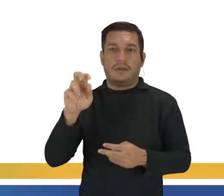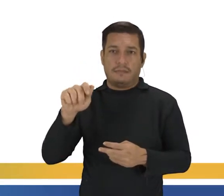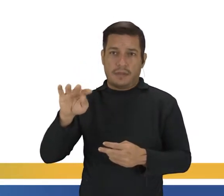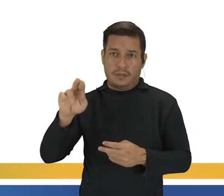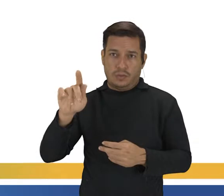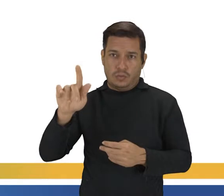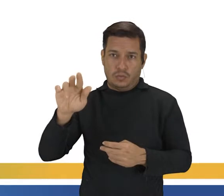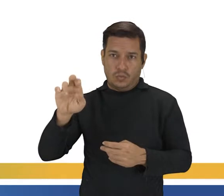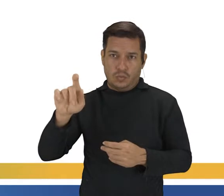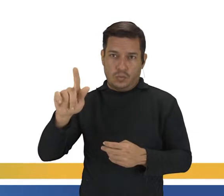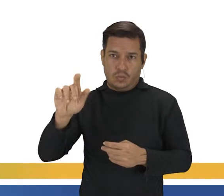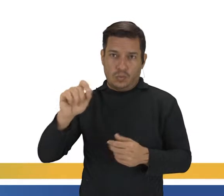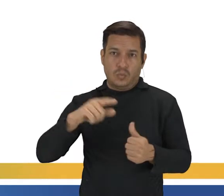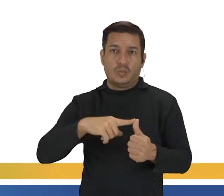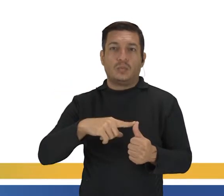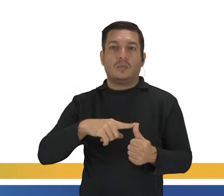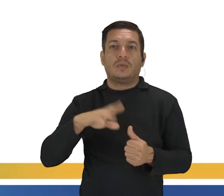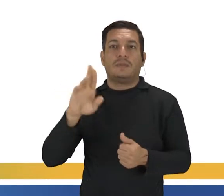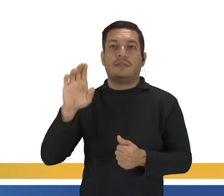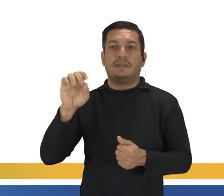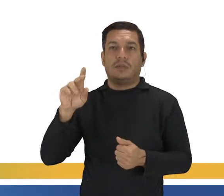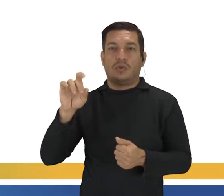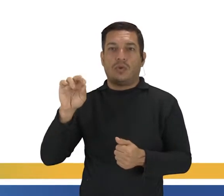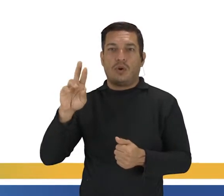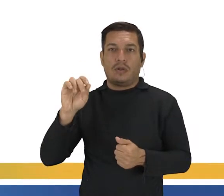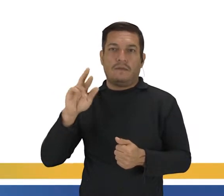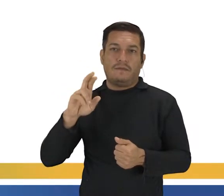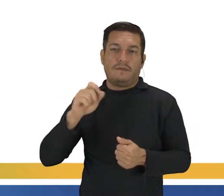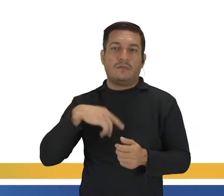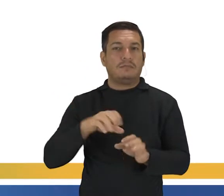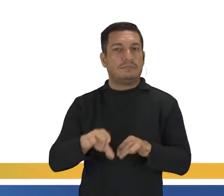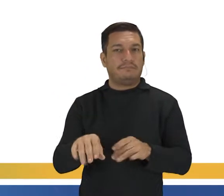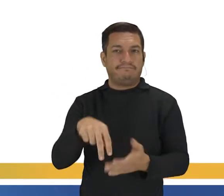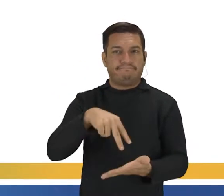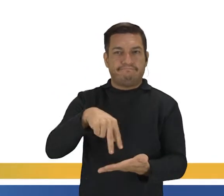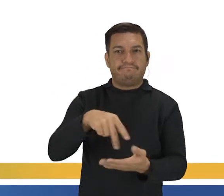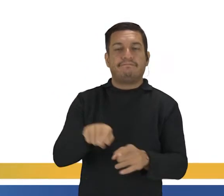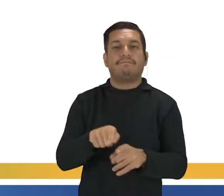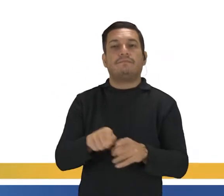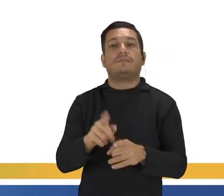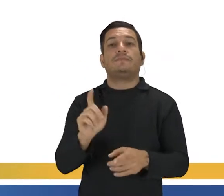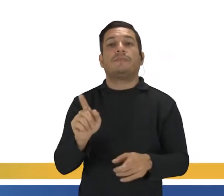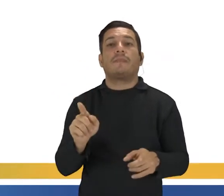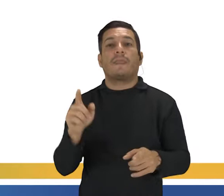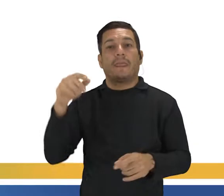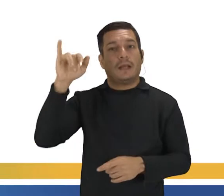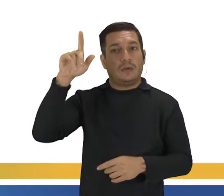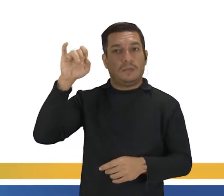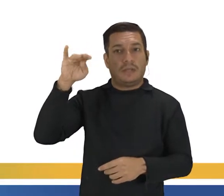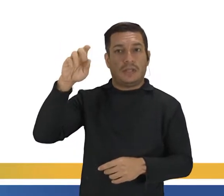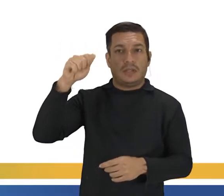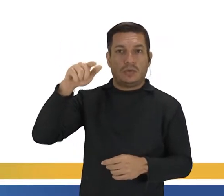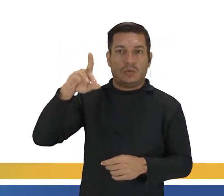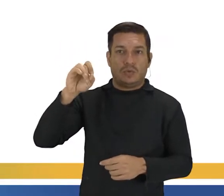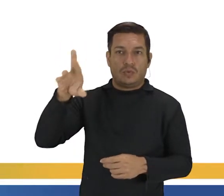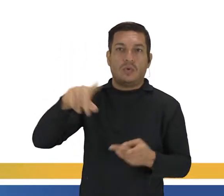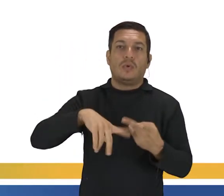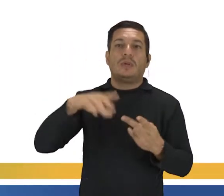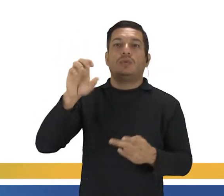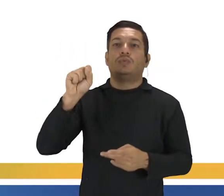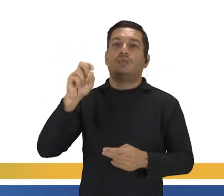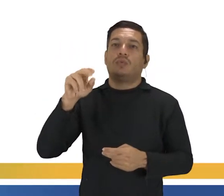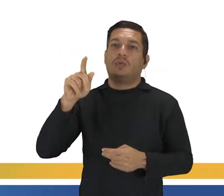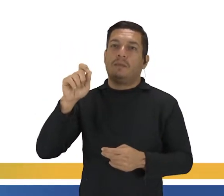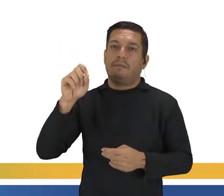dramaturgo, o cenógrafo, o coreógrafo, e também o iluminador e o sonoplasta. Acompanha